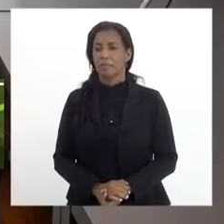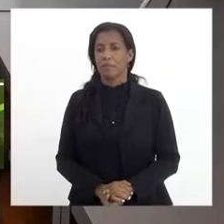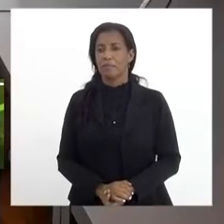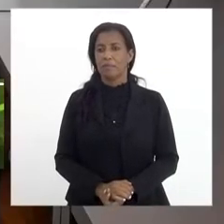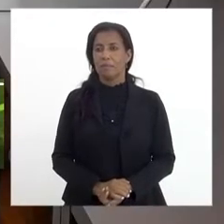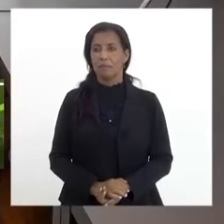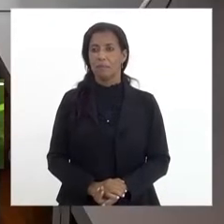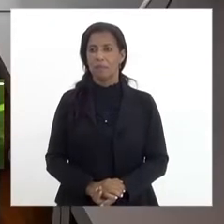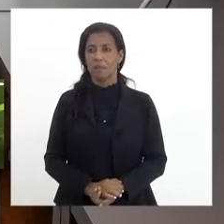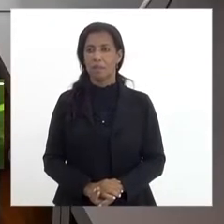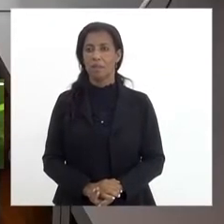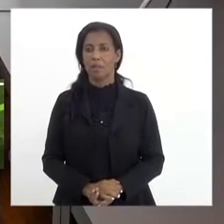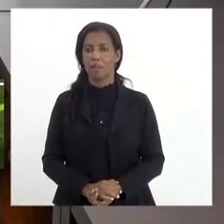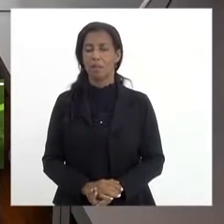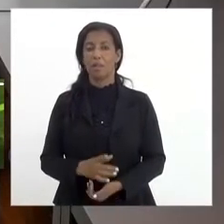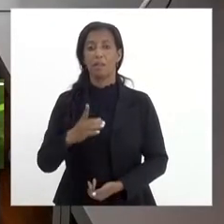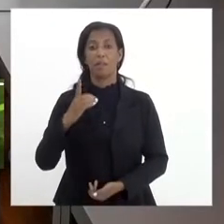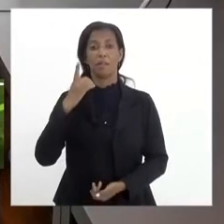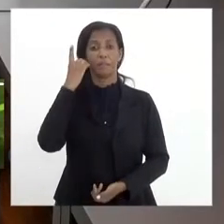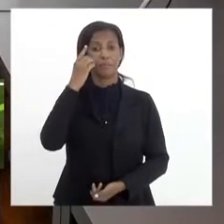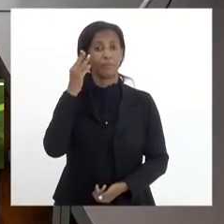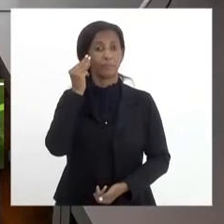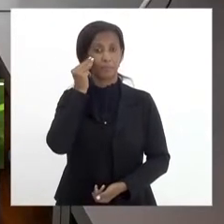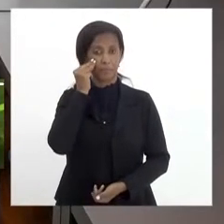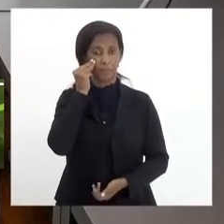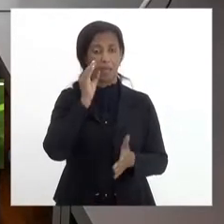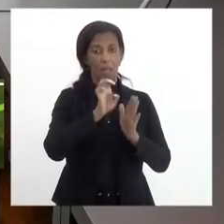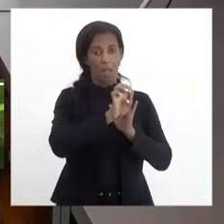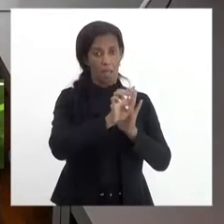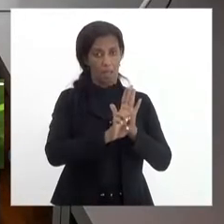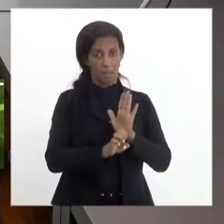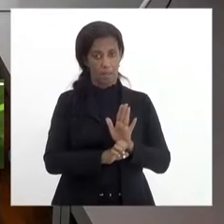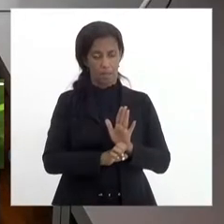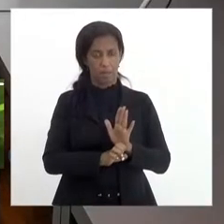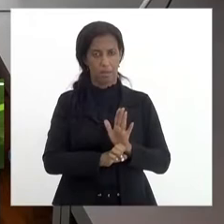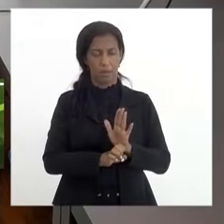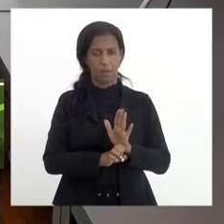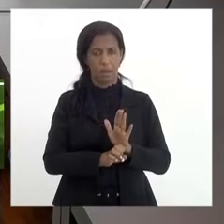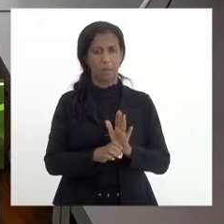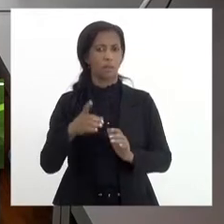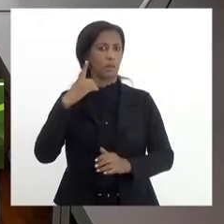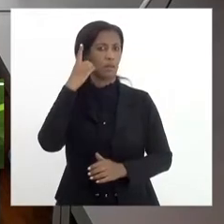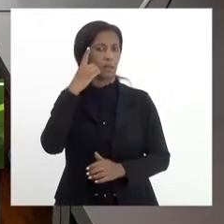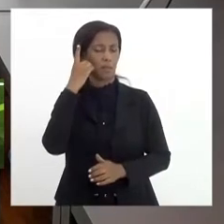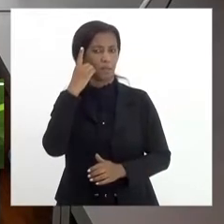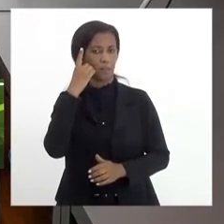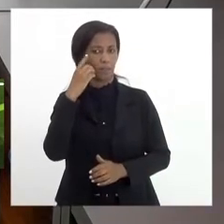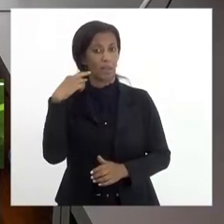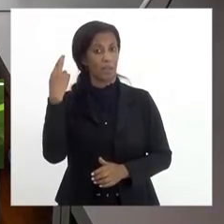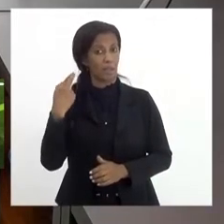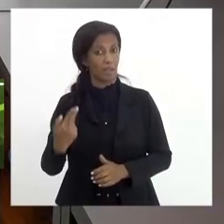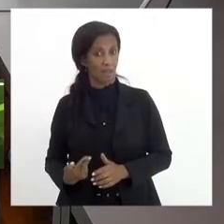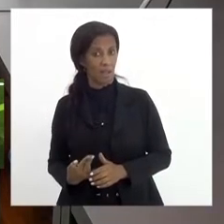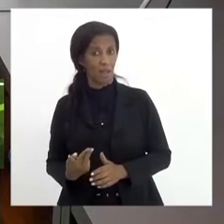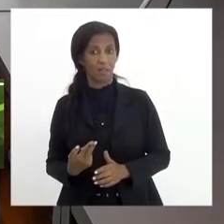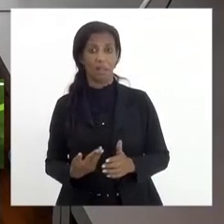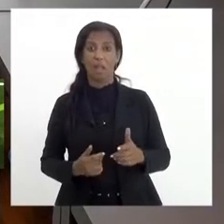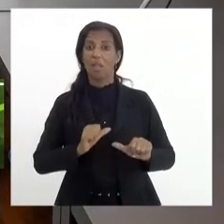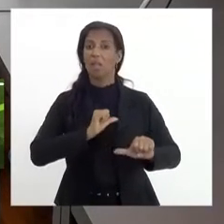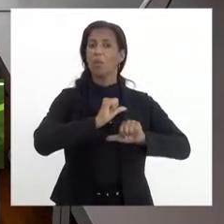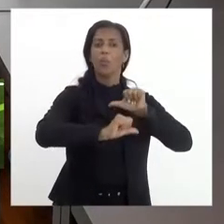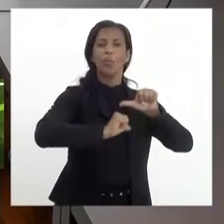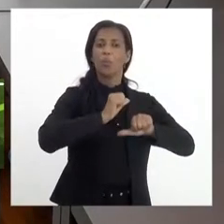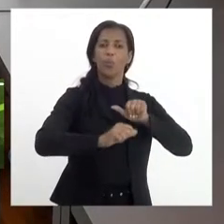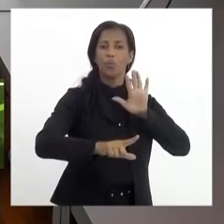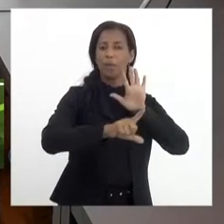Antes, porém, deputada Mônica, a emenda da deputada Renata não altera a lei específica. As demais emendas fazem